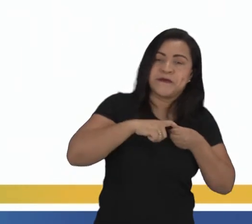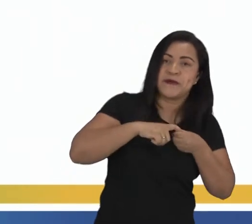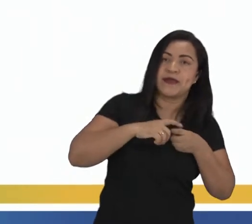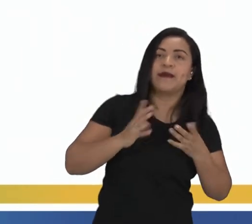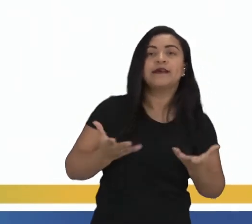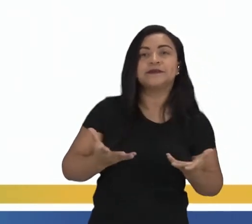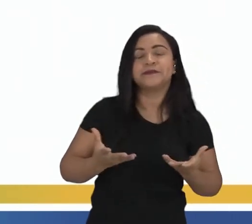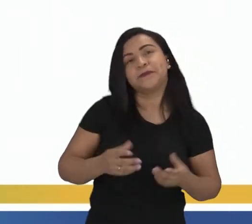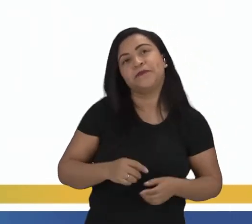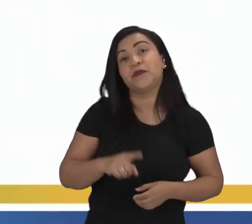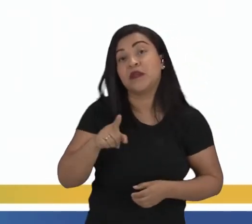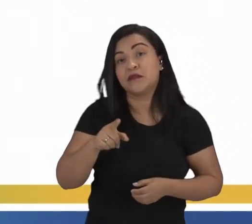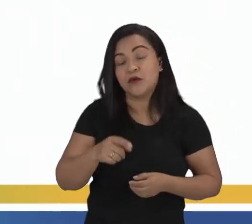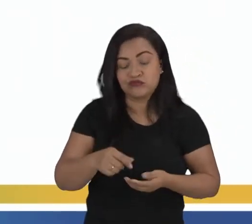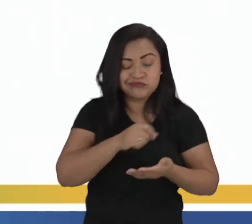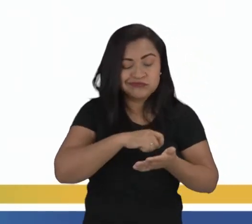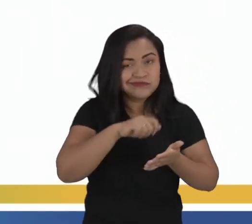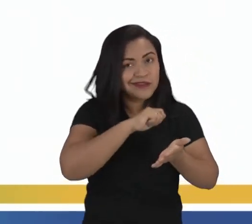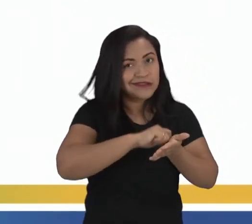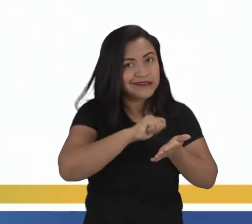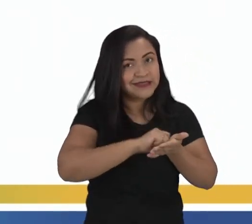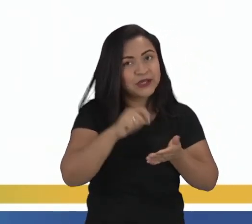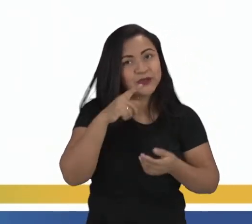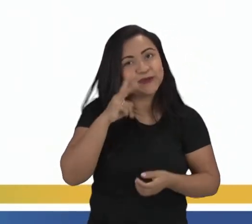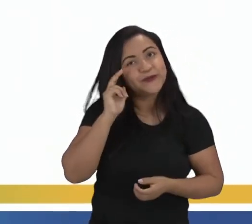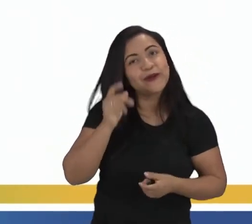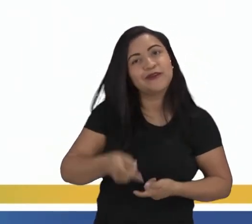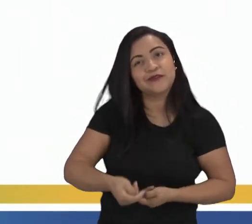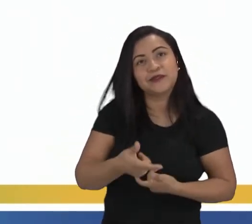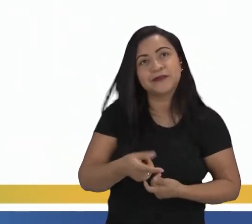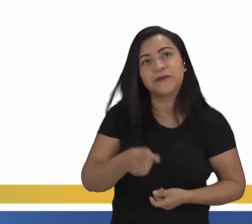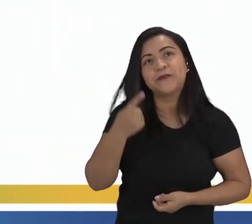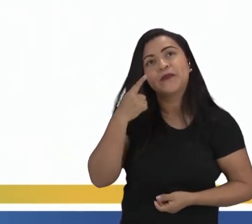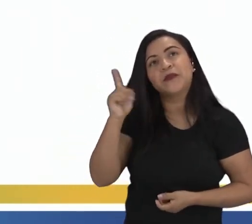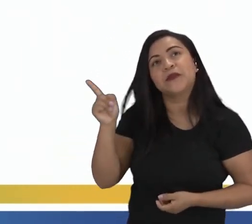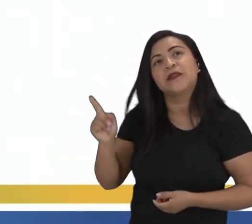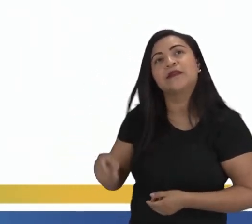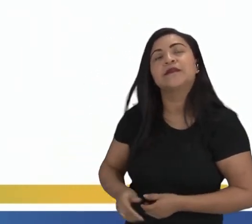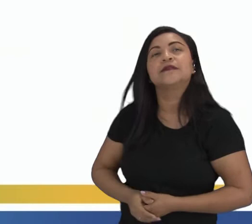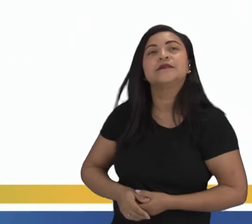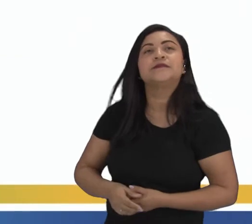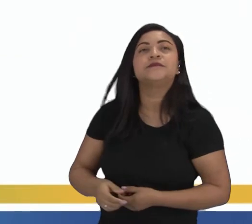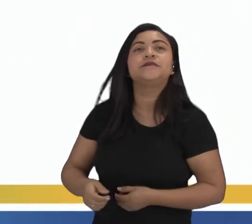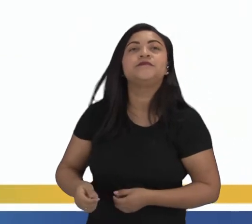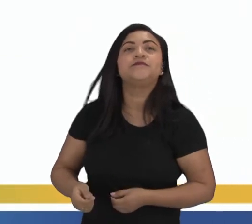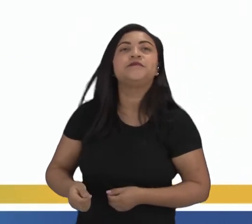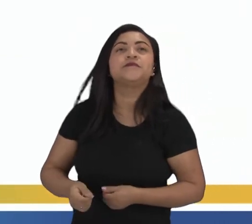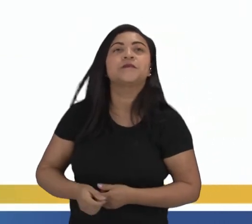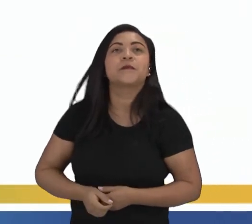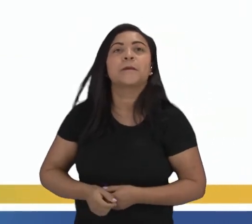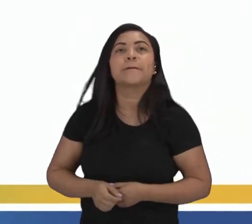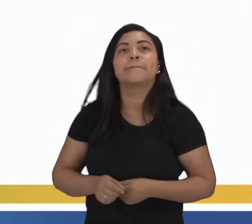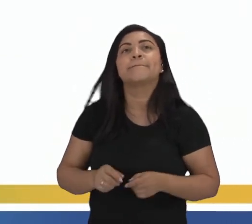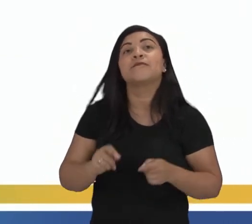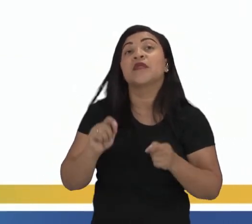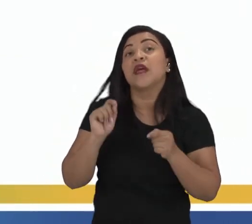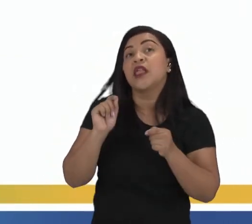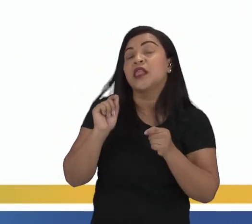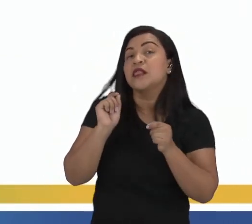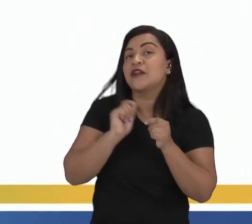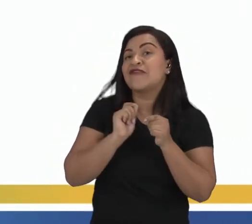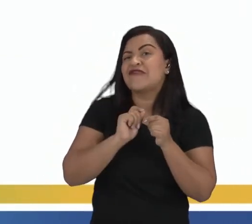prova. Então, anotem essas dicas, de olho na telinha. Então, vamos lá. Primeiro, faça um esquema, um